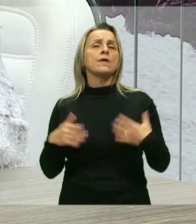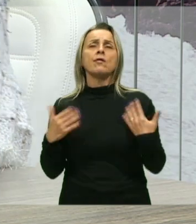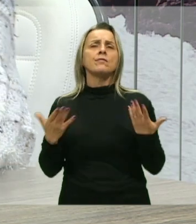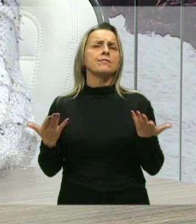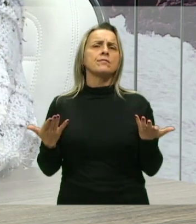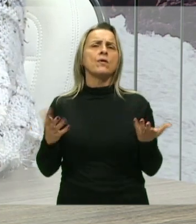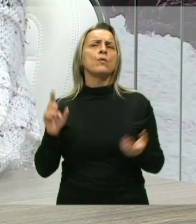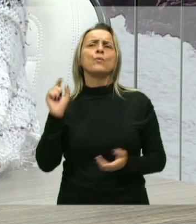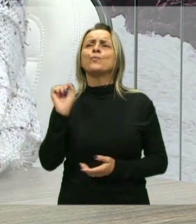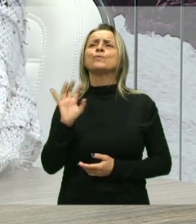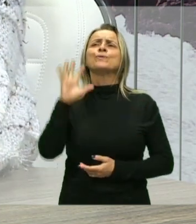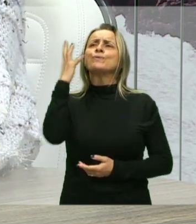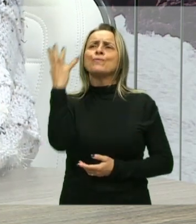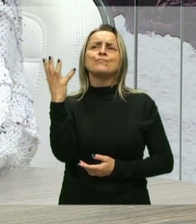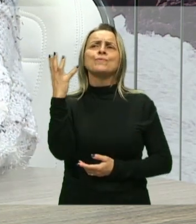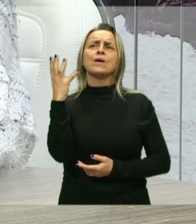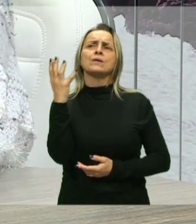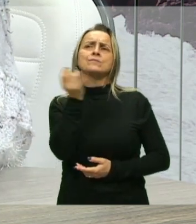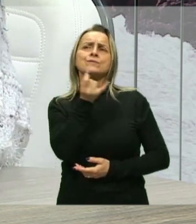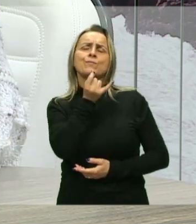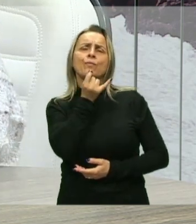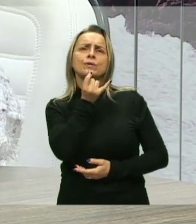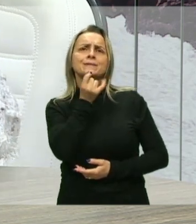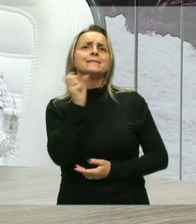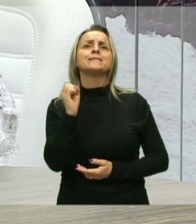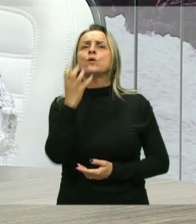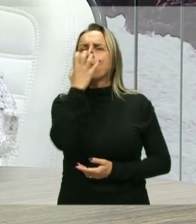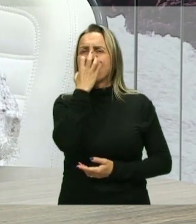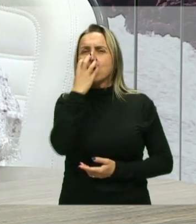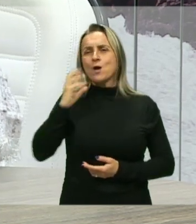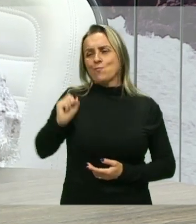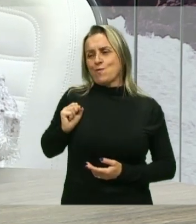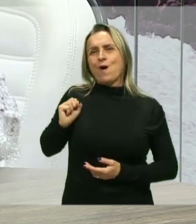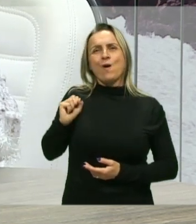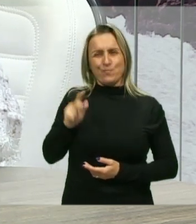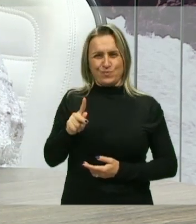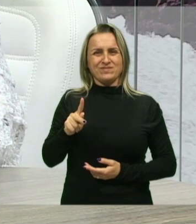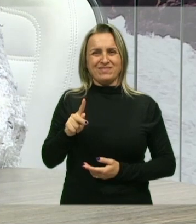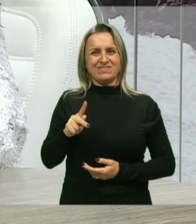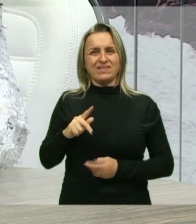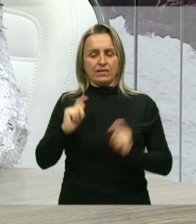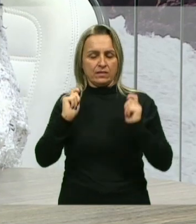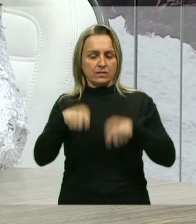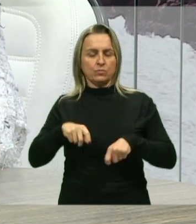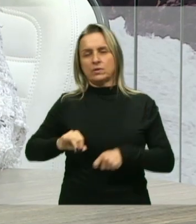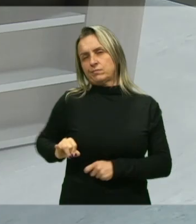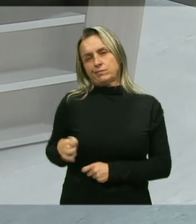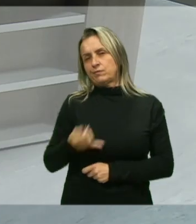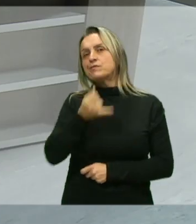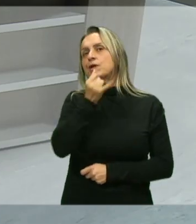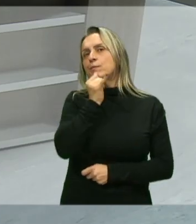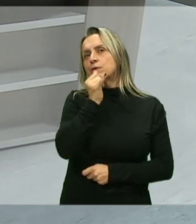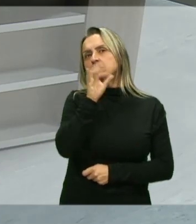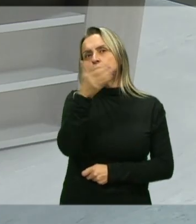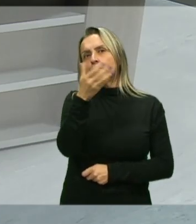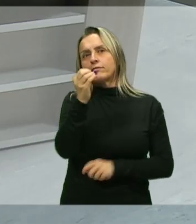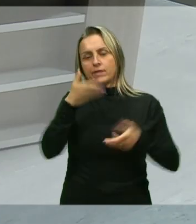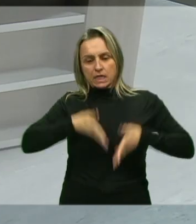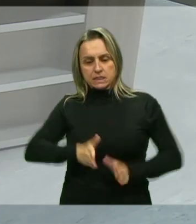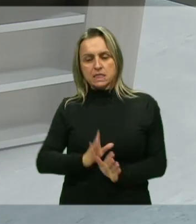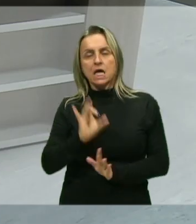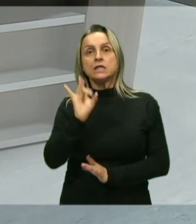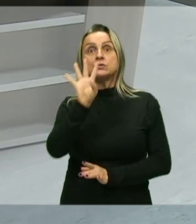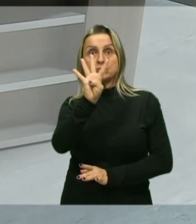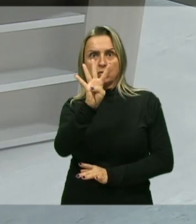com esses cães que não são aproveitados? Porque você falou que de uma ninhada de 10, apenas 4 se